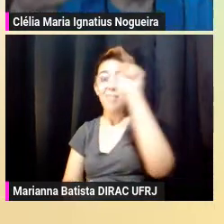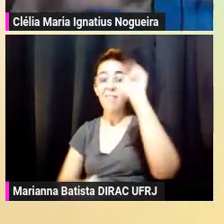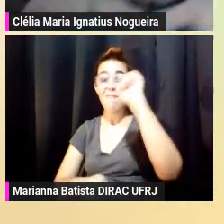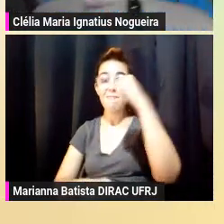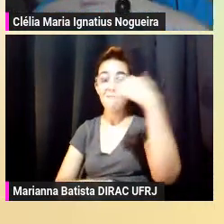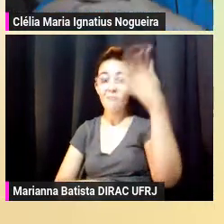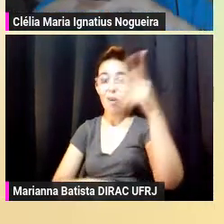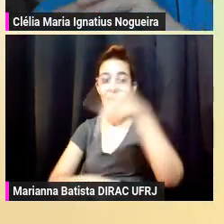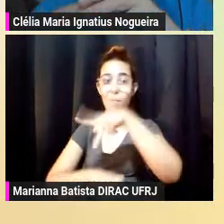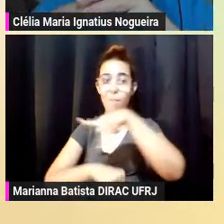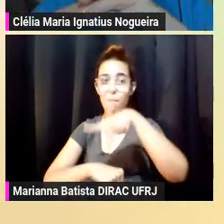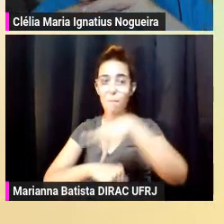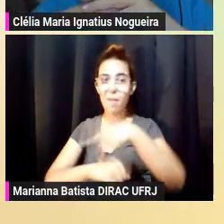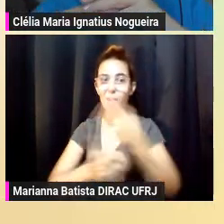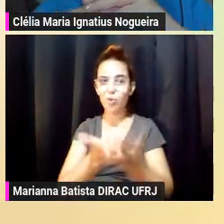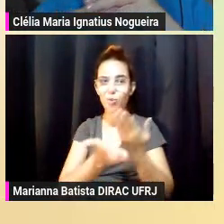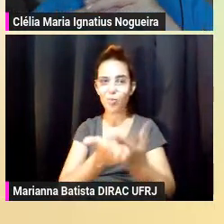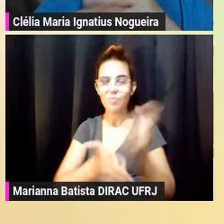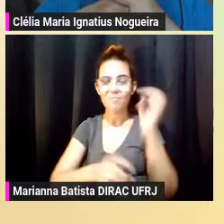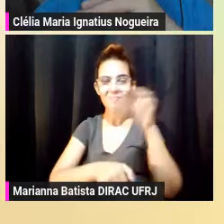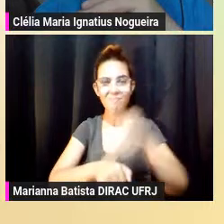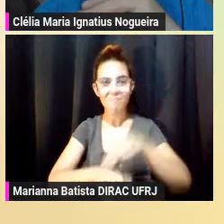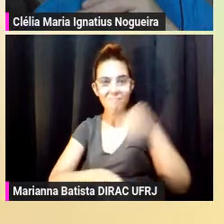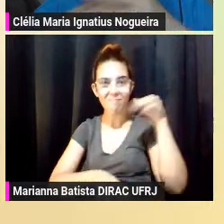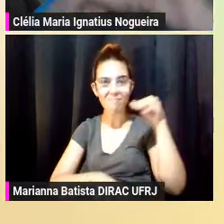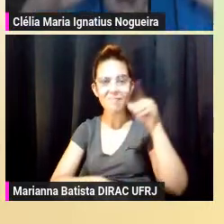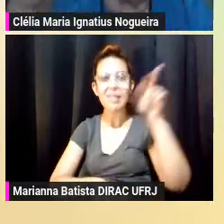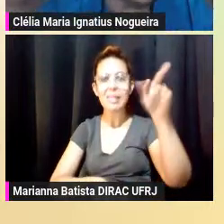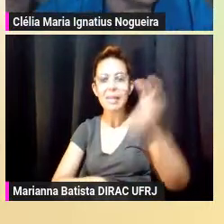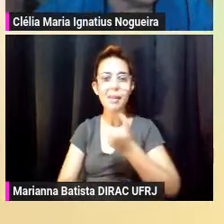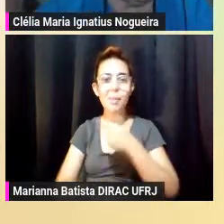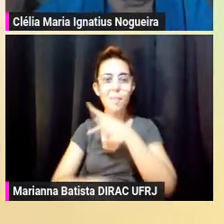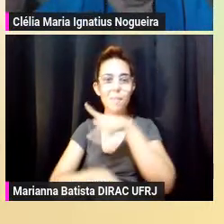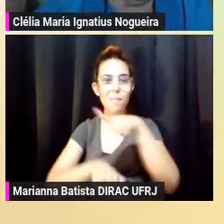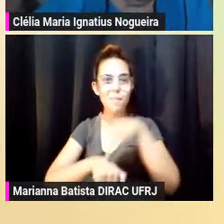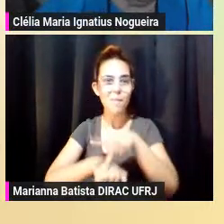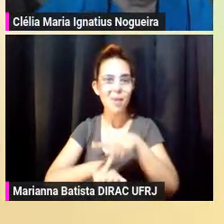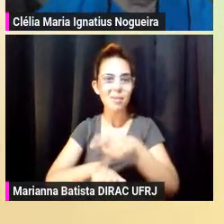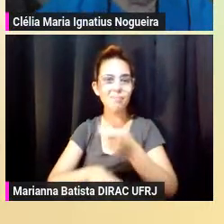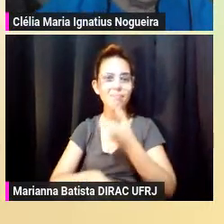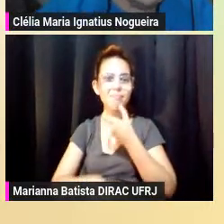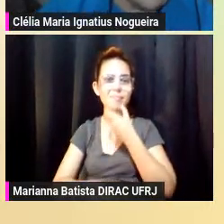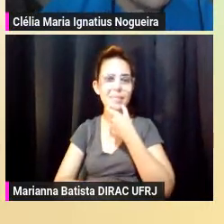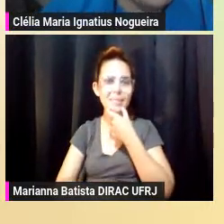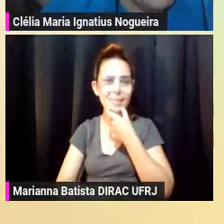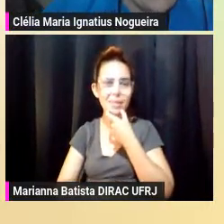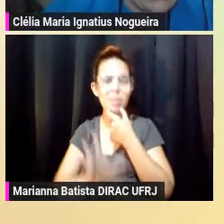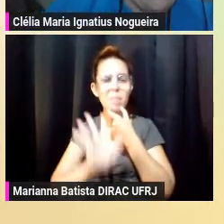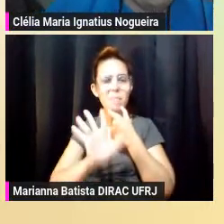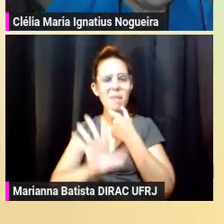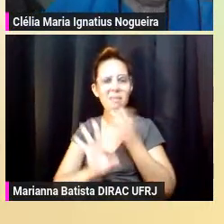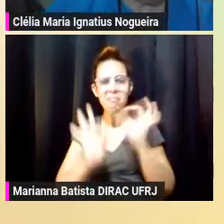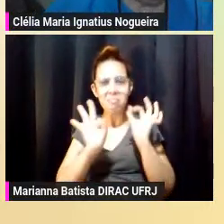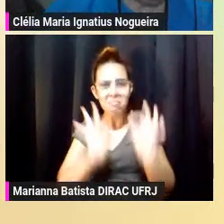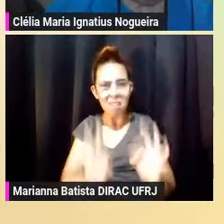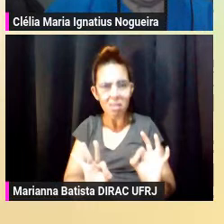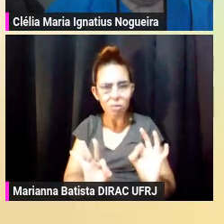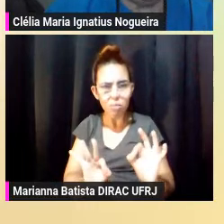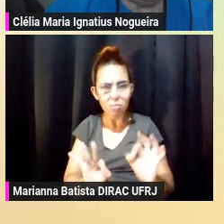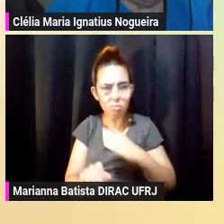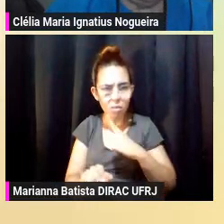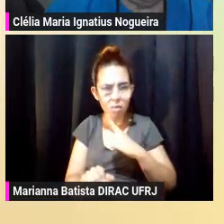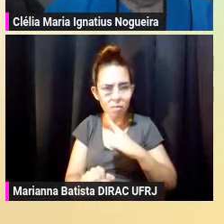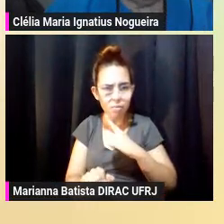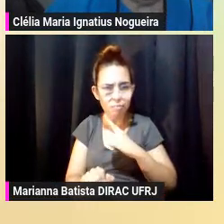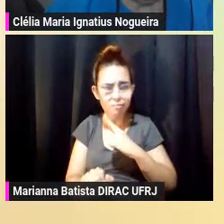tudo, tudo muito bom, tudo bem, e aí, mas o que acontece? Não deu certo. Não deu certo por quê? Passa o